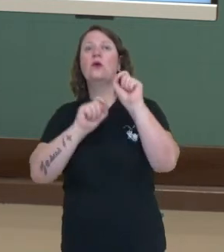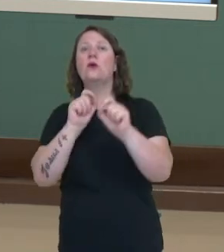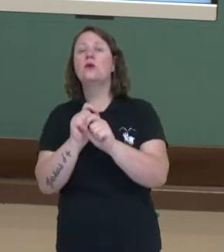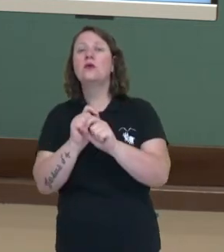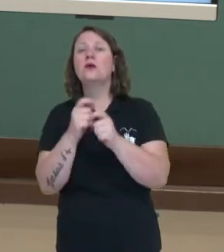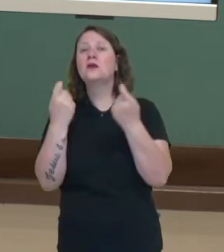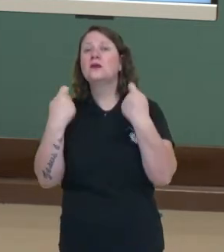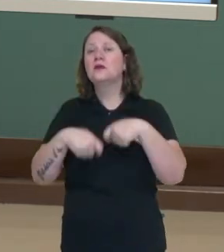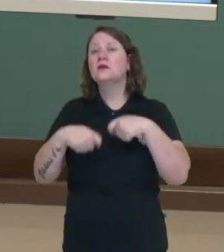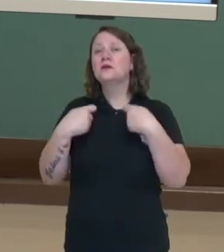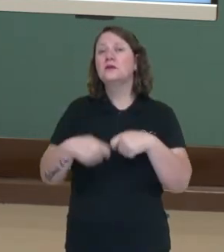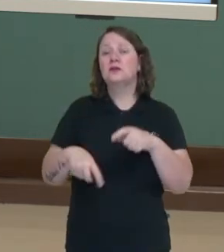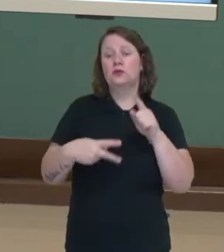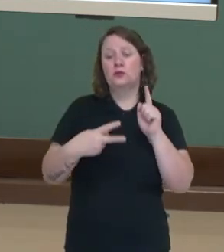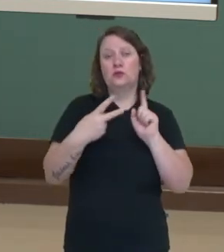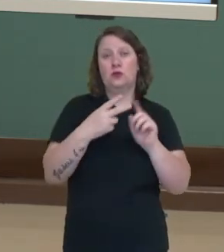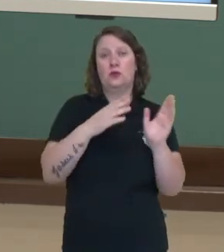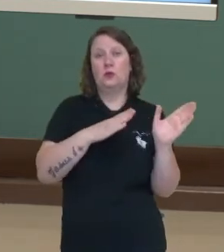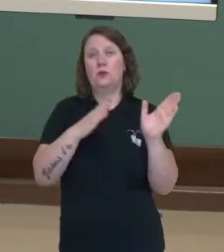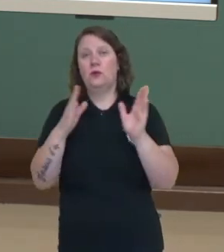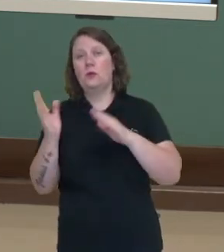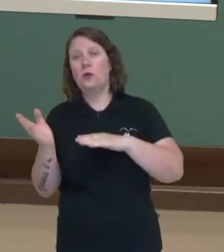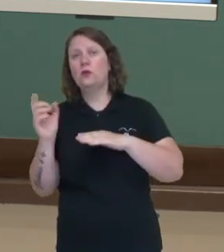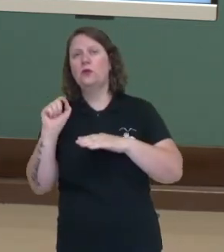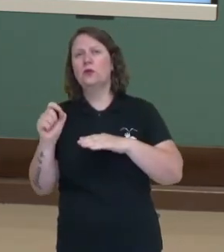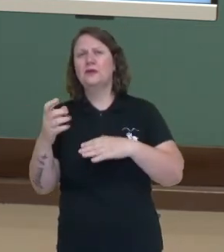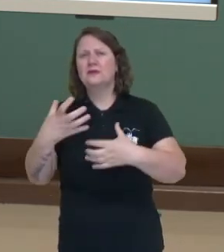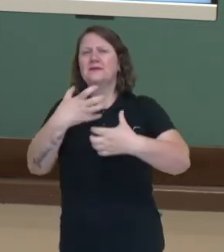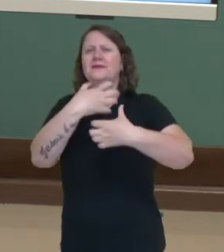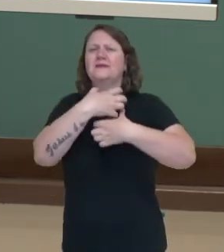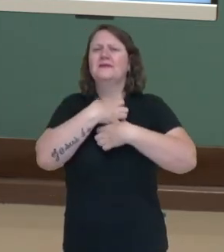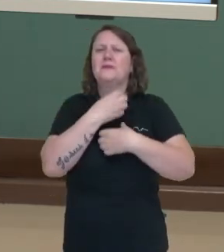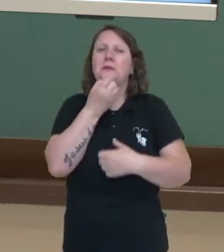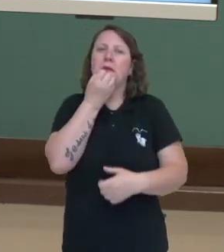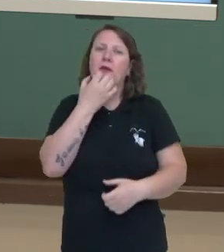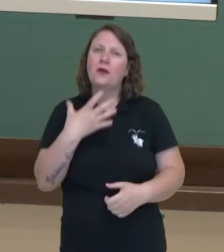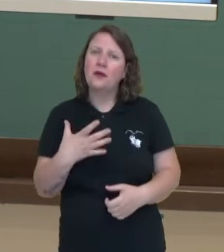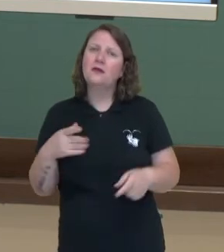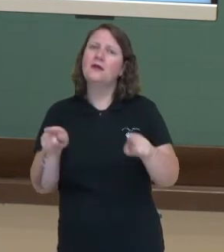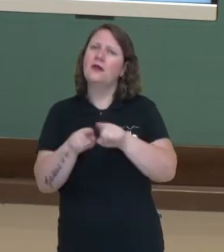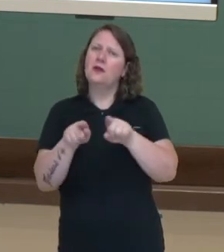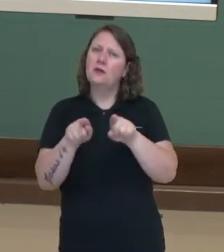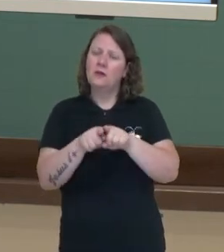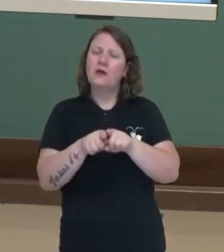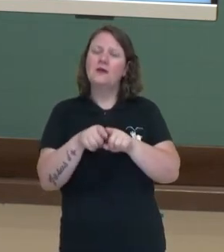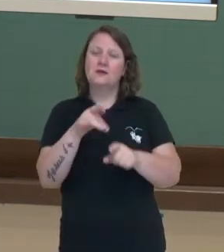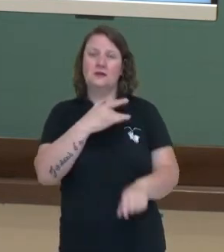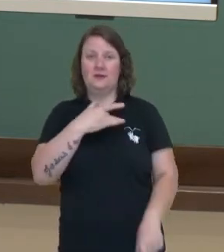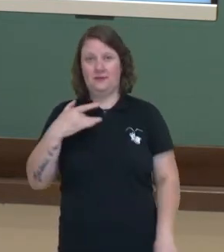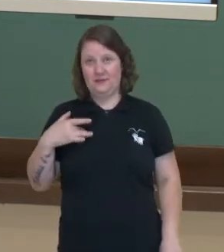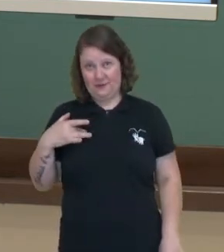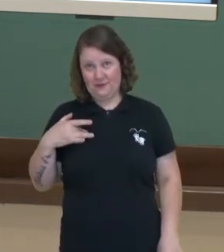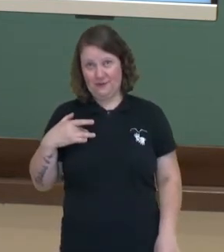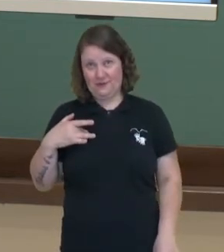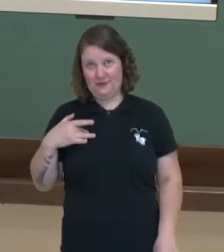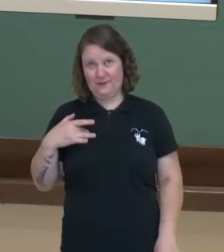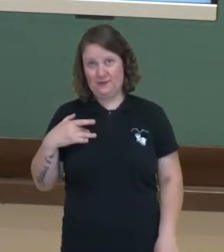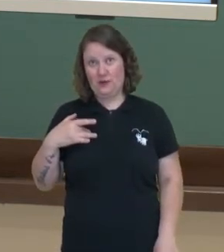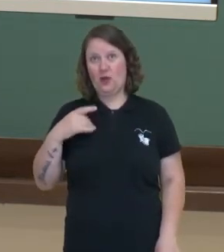segundo período? Que a pessoa sinta-se bem com saúde. Também é o que temos aqui. Então, através